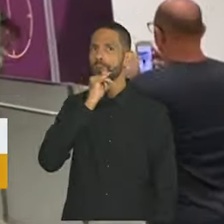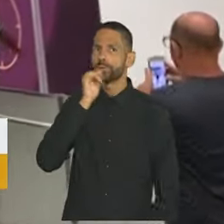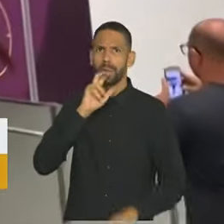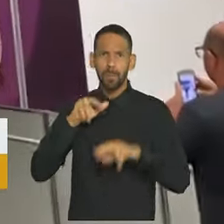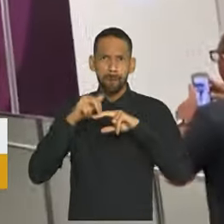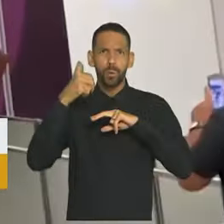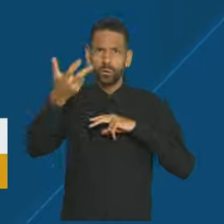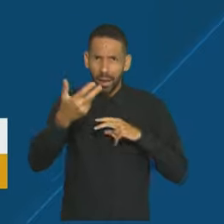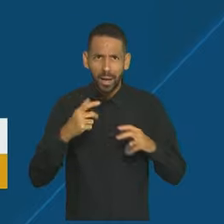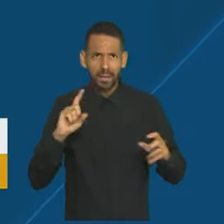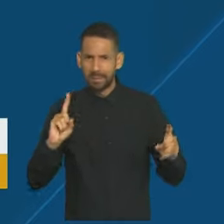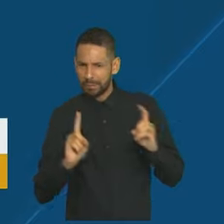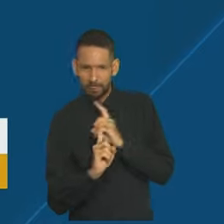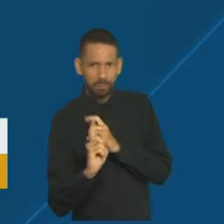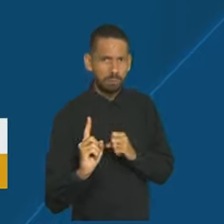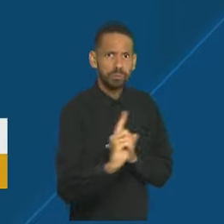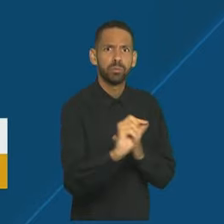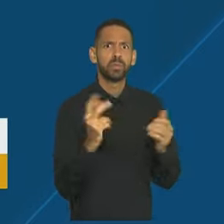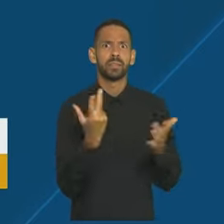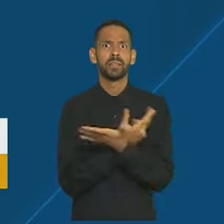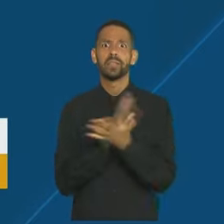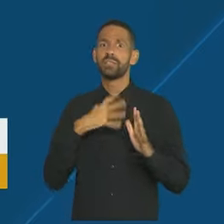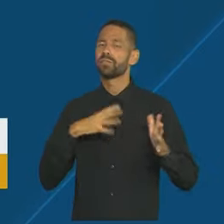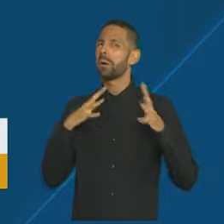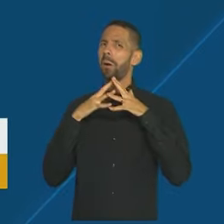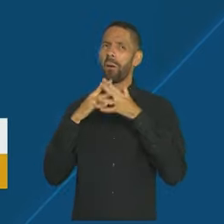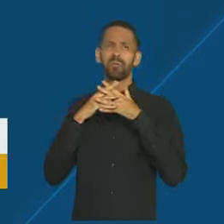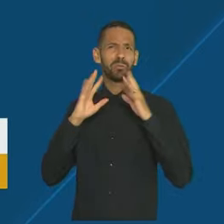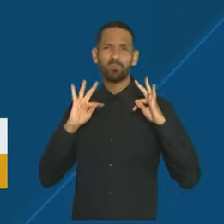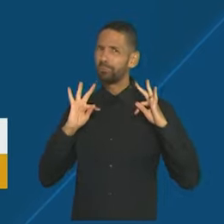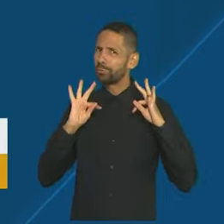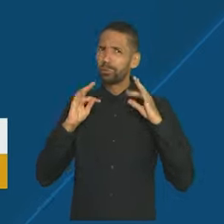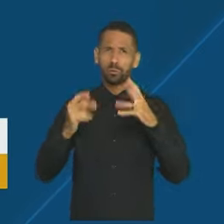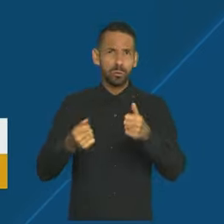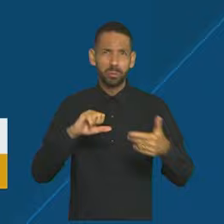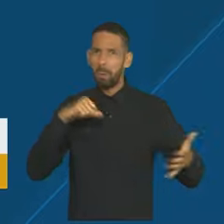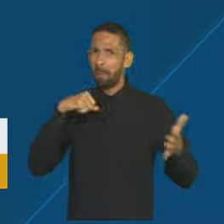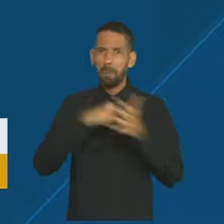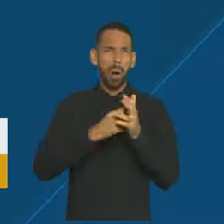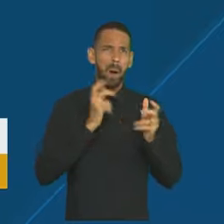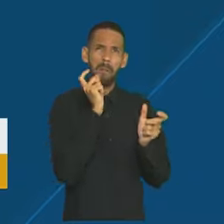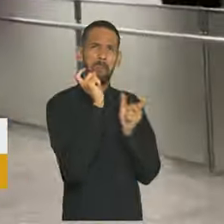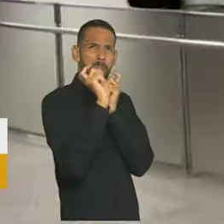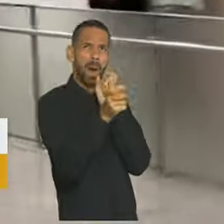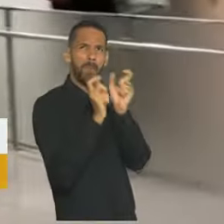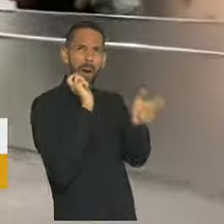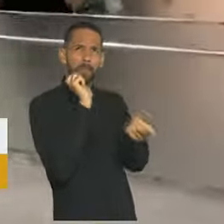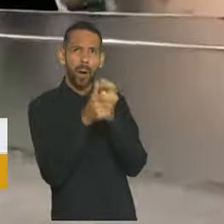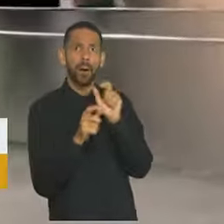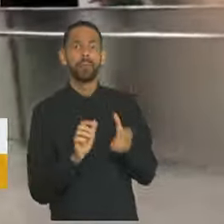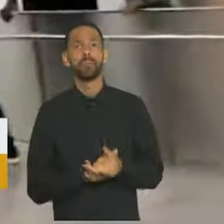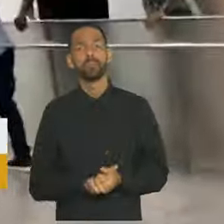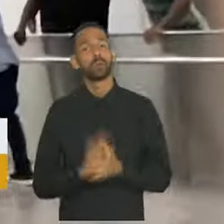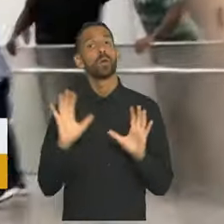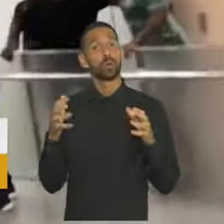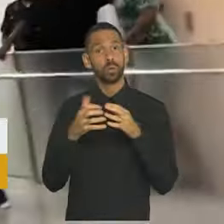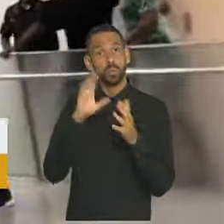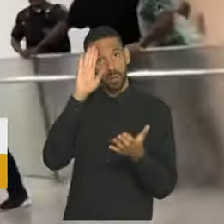roletas, driblaram seguranças e promoveram tumultos generalizados com agressões físicas e verbais. O grupo